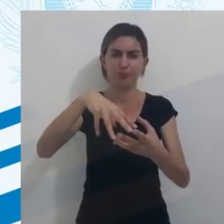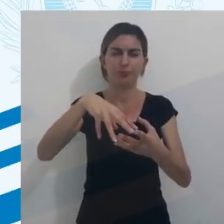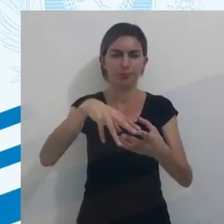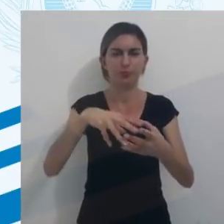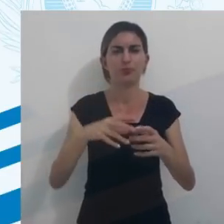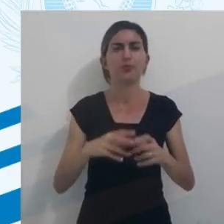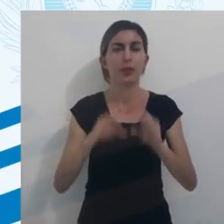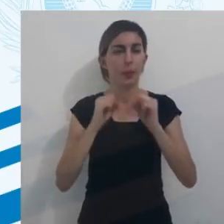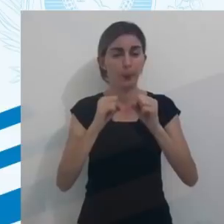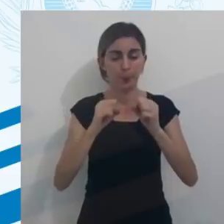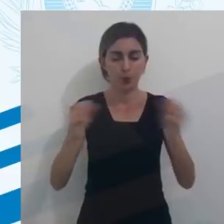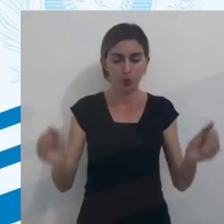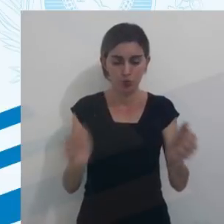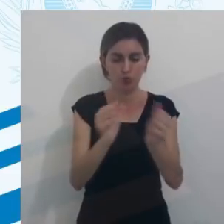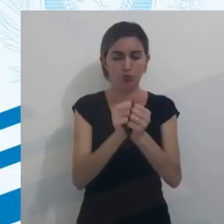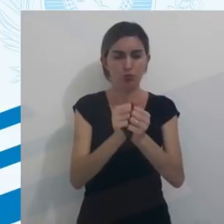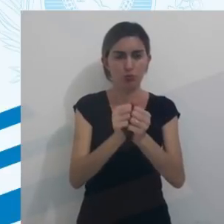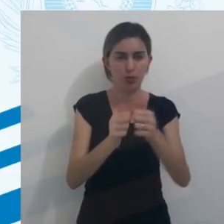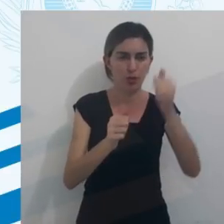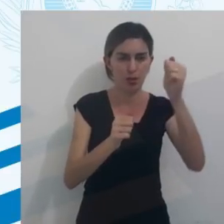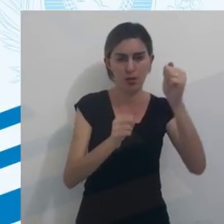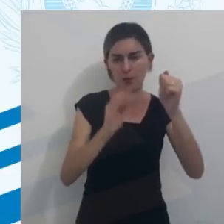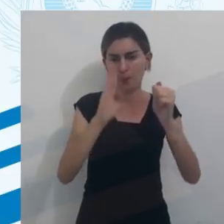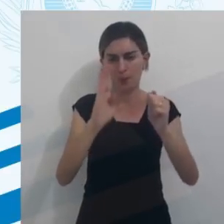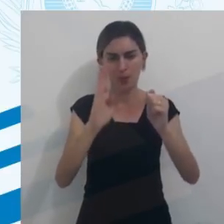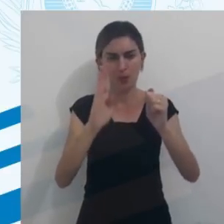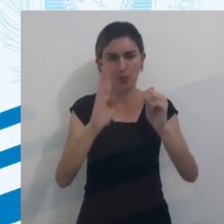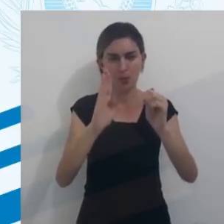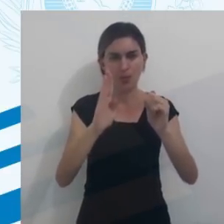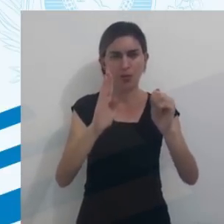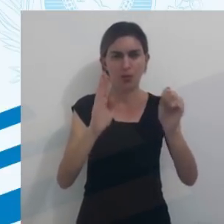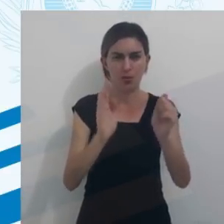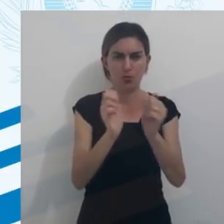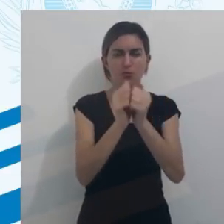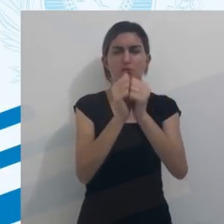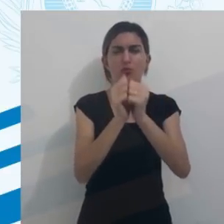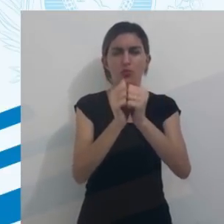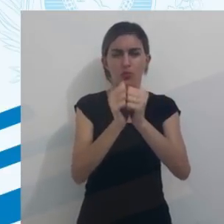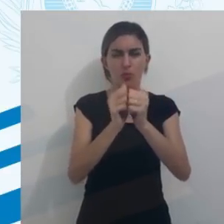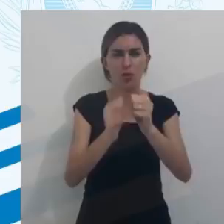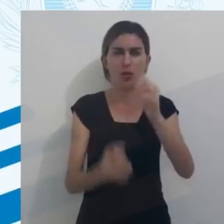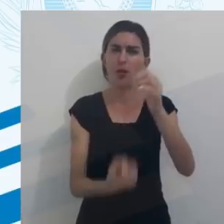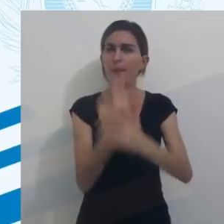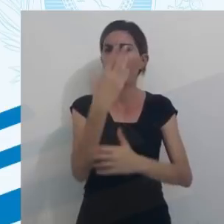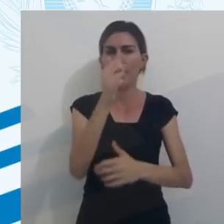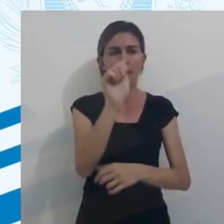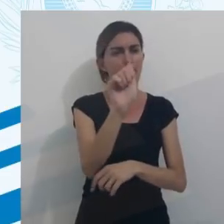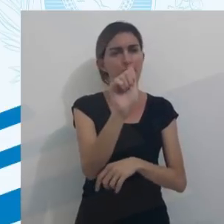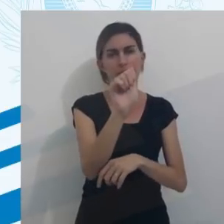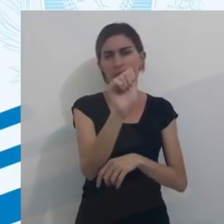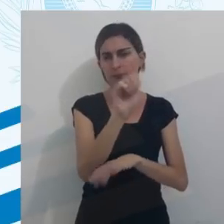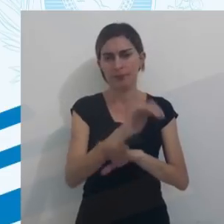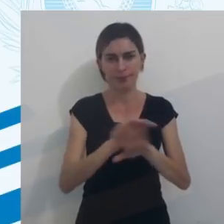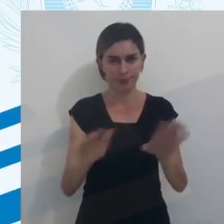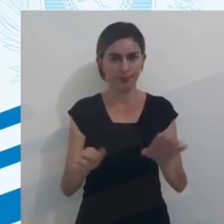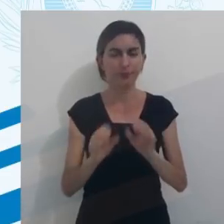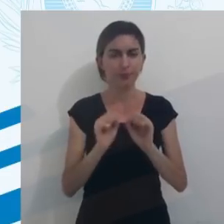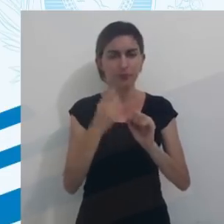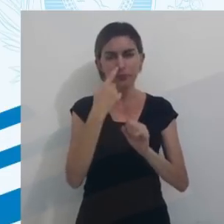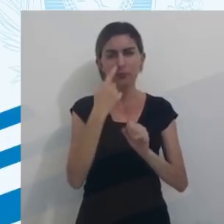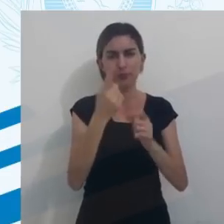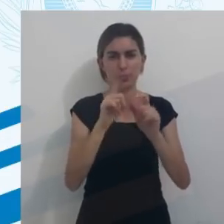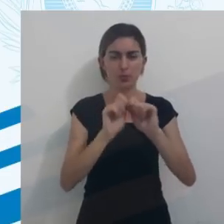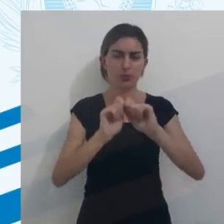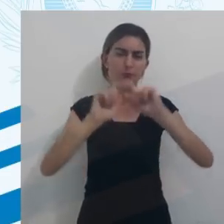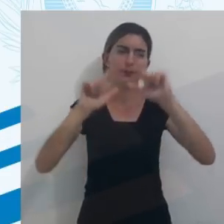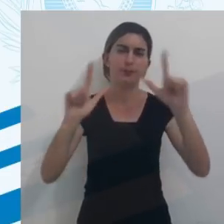decomposição. Eu posso juntar A mais B e simplesmente só aparecer o A. Vamos ver mais uma imagem?